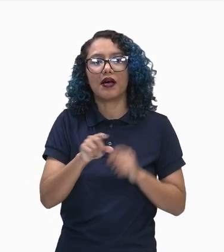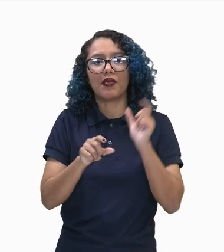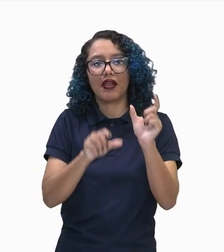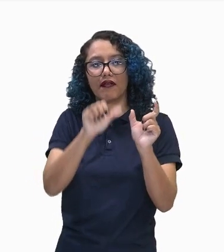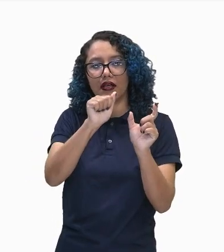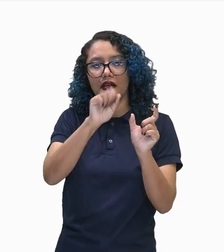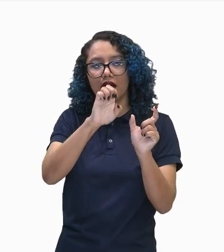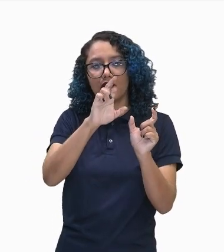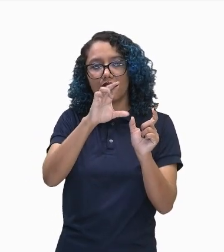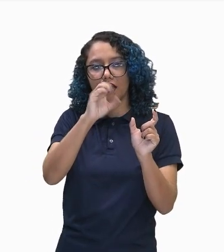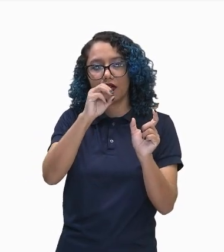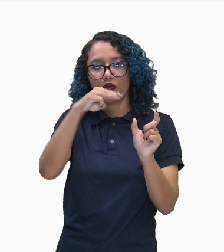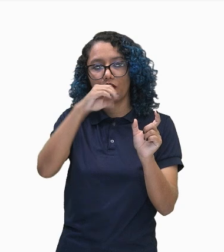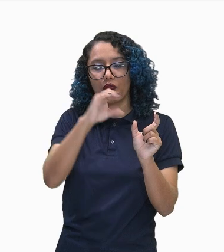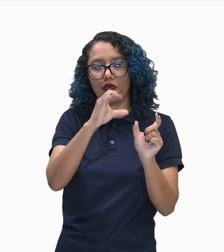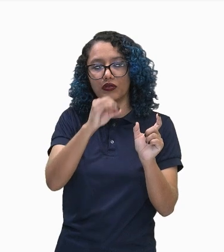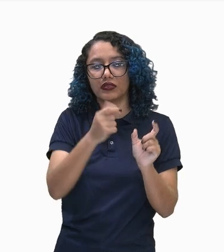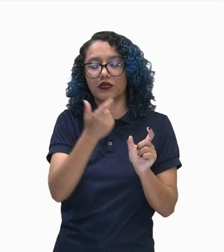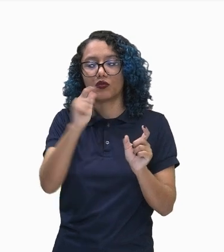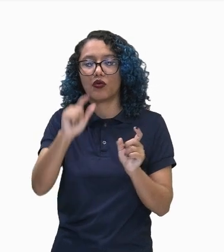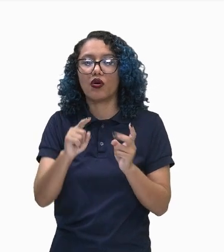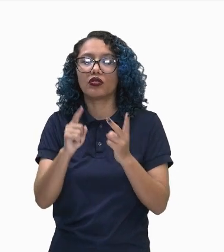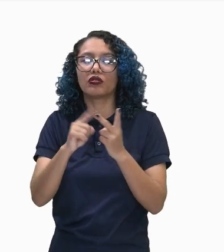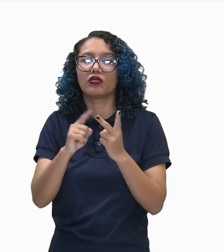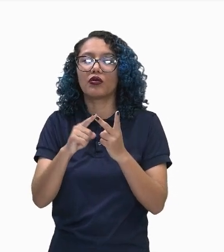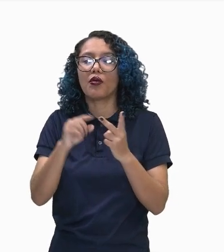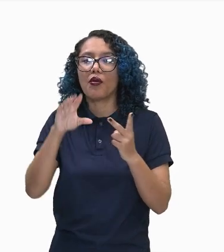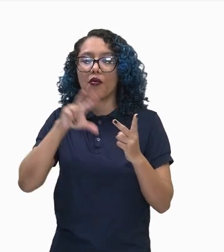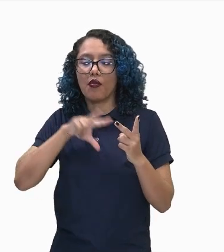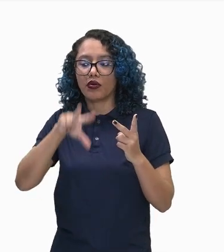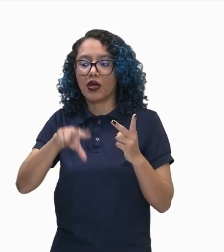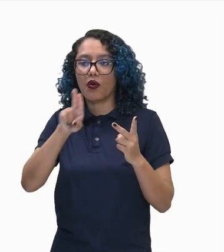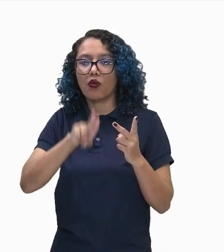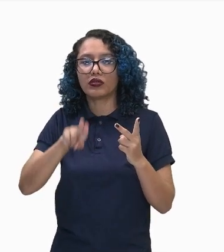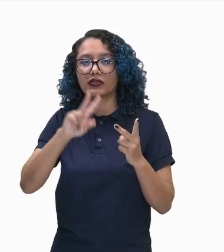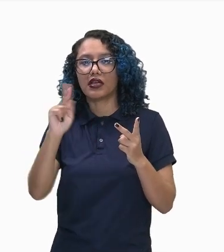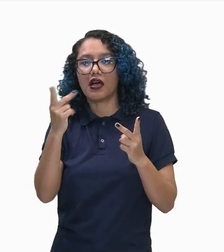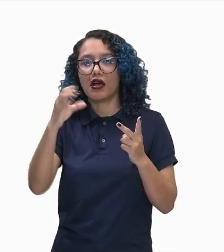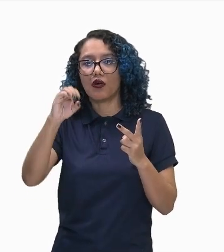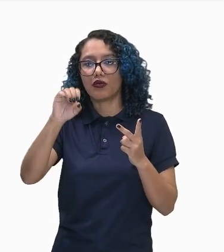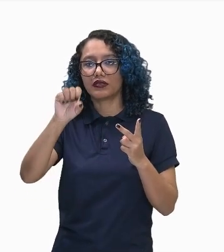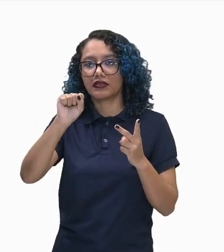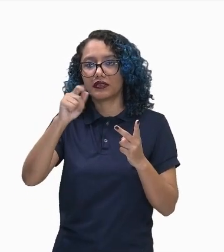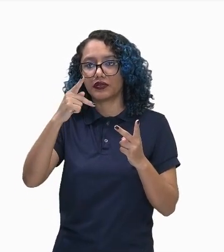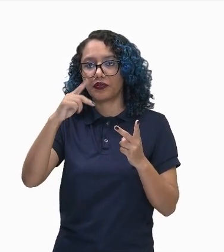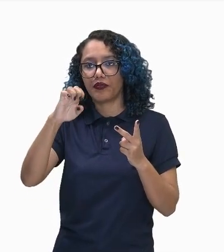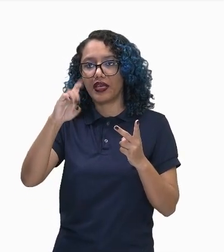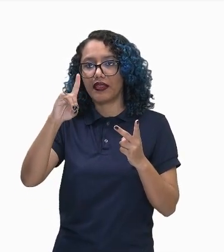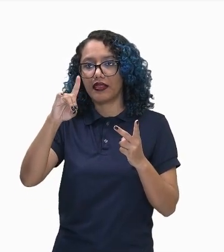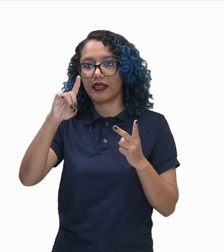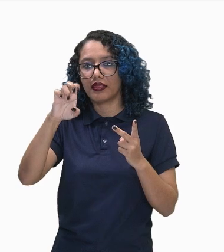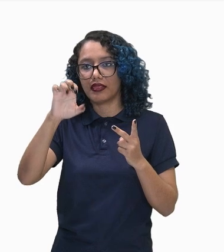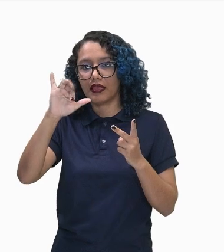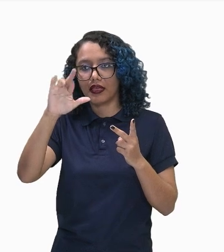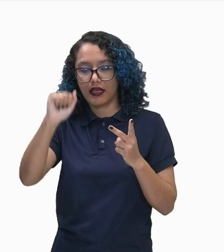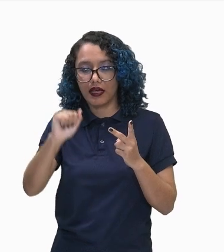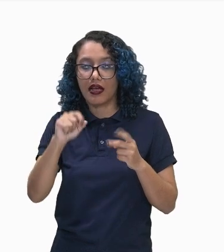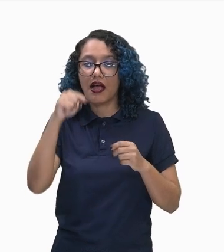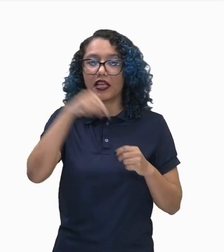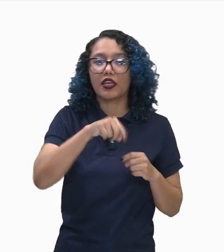em Portugal, a aeromoça é hospedeira de bordo. Aqui nós falamos